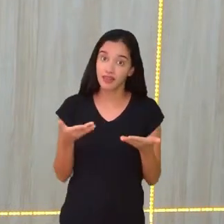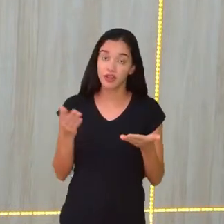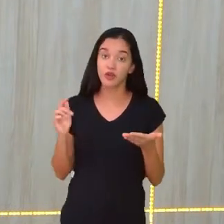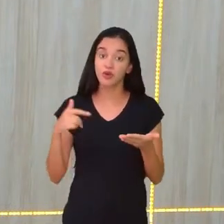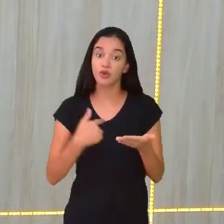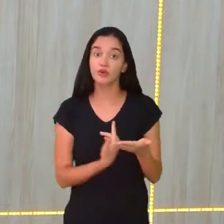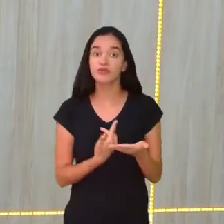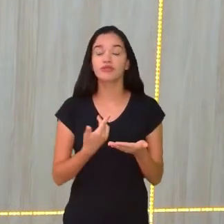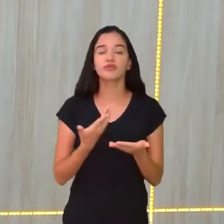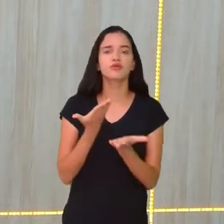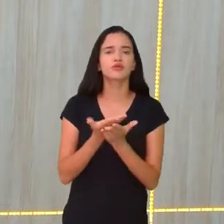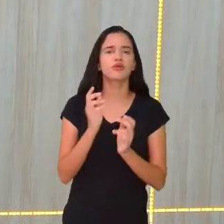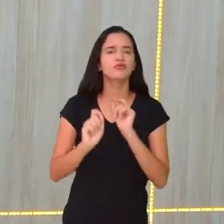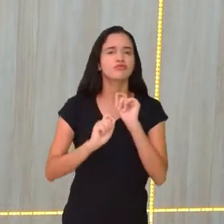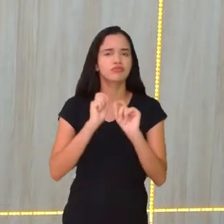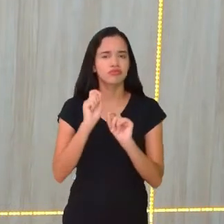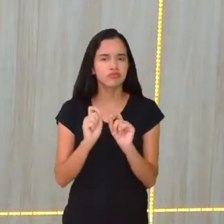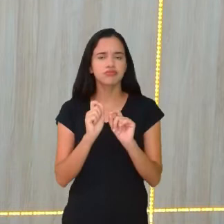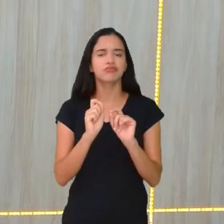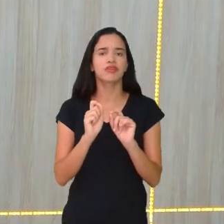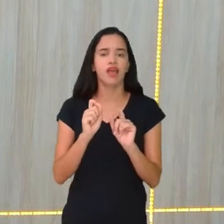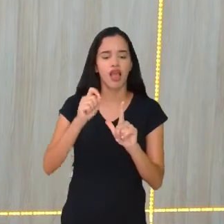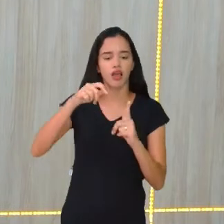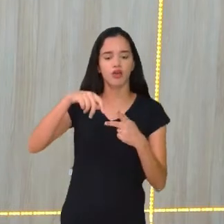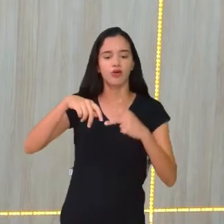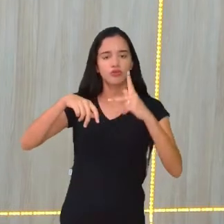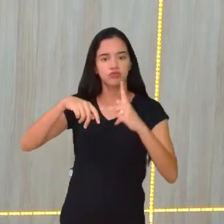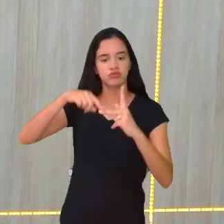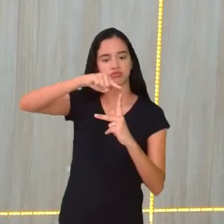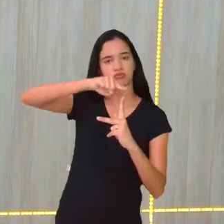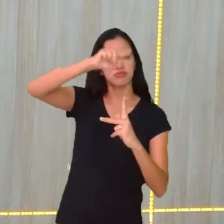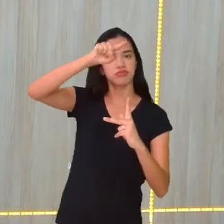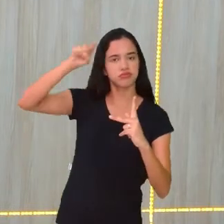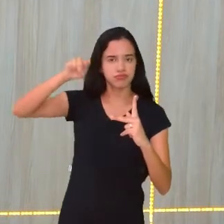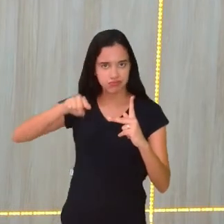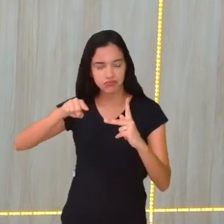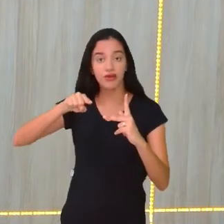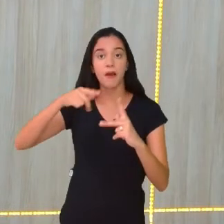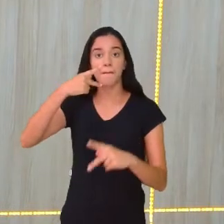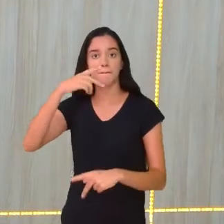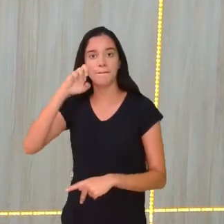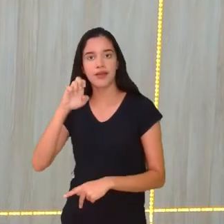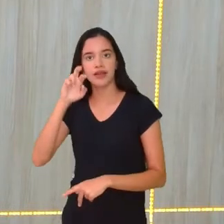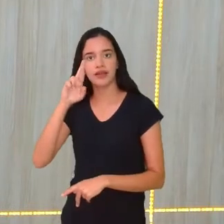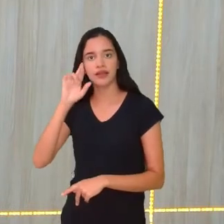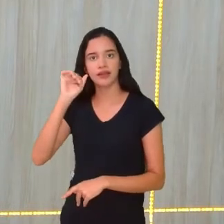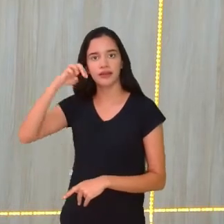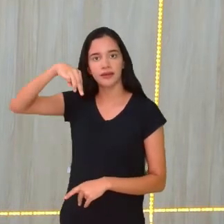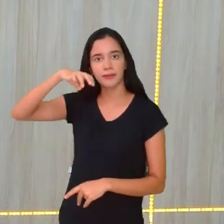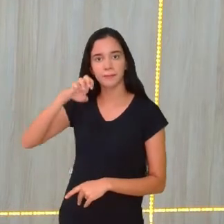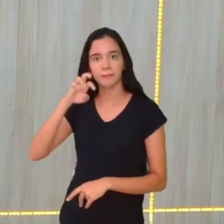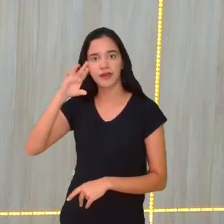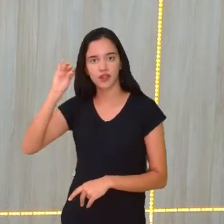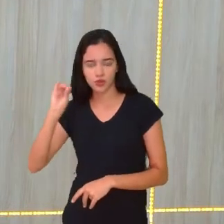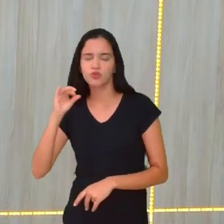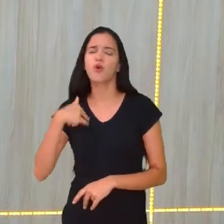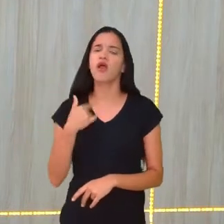nós vamos ver, pessoal, noção de perímetro. Sei que é um assunto simples que vocês